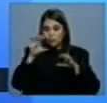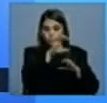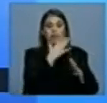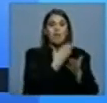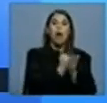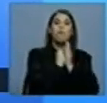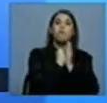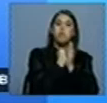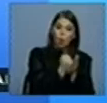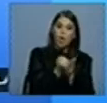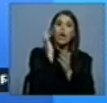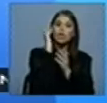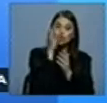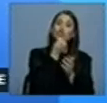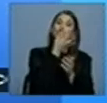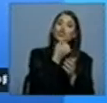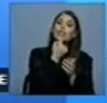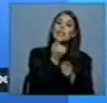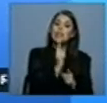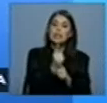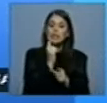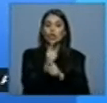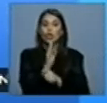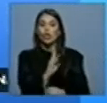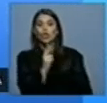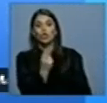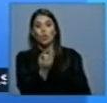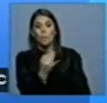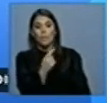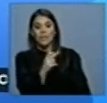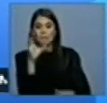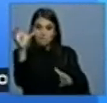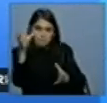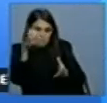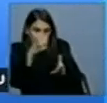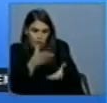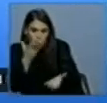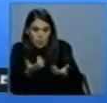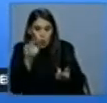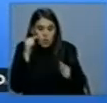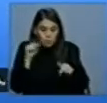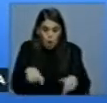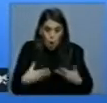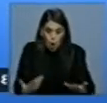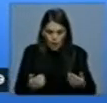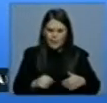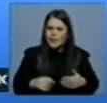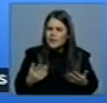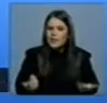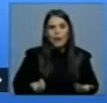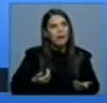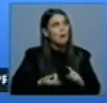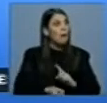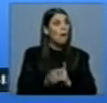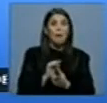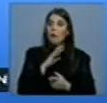a essa teoria, que dizem isso, que Júpiter teve que vir muito mais para dentro do que aquilo que nós conhecemos hoje. E então, ironicamente, nós temos